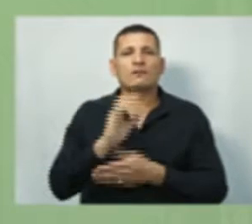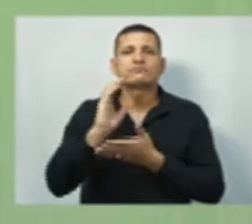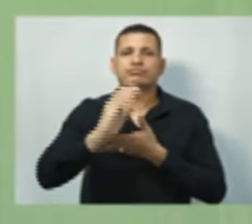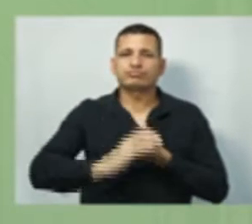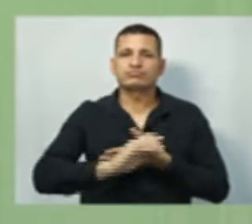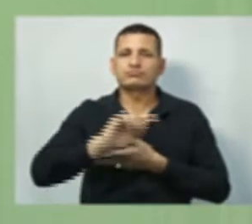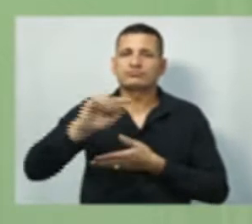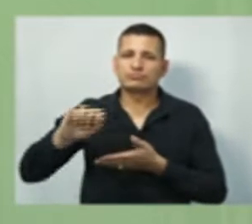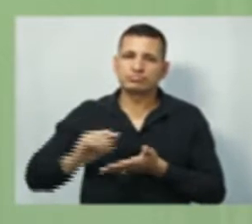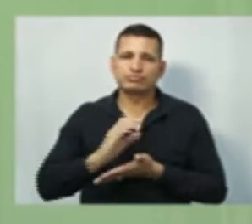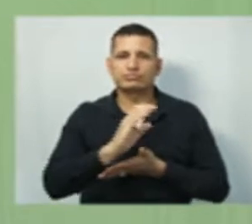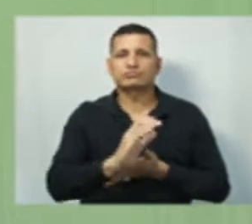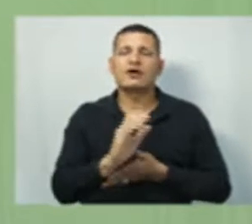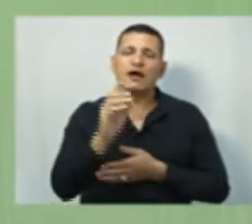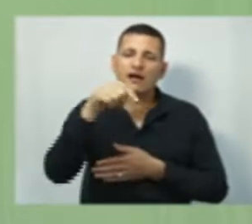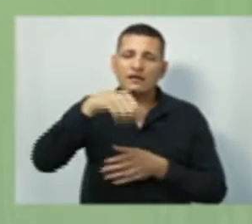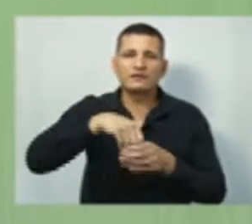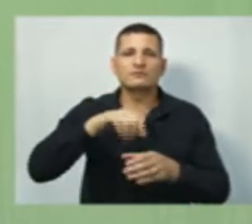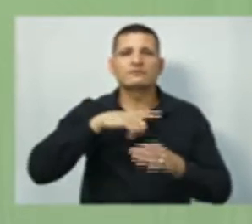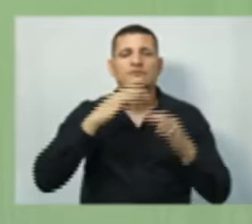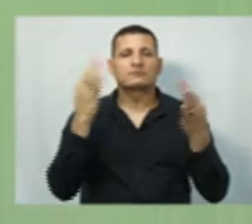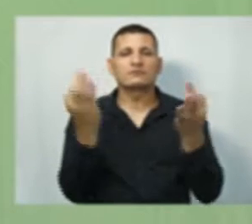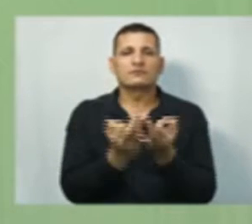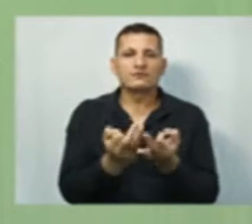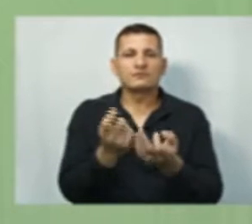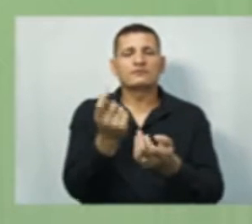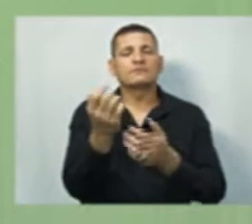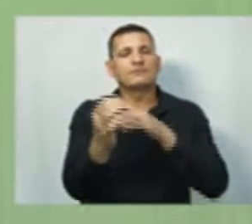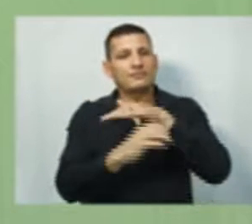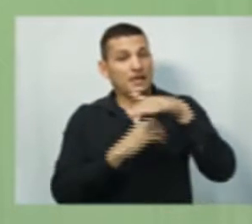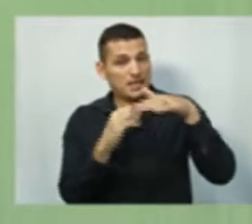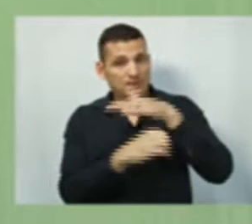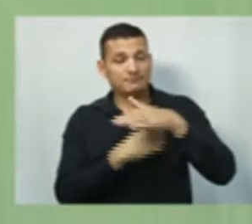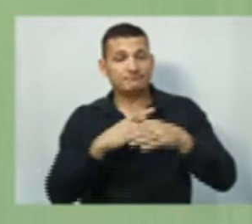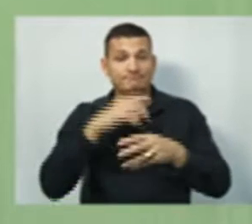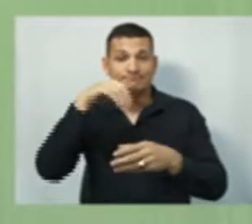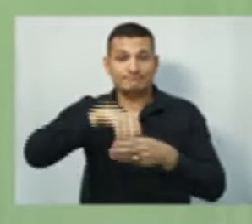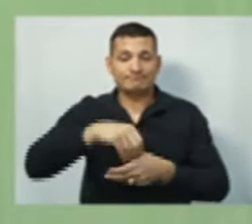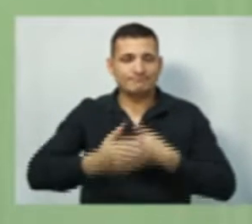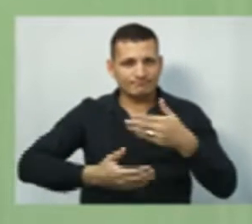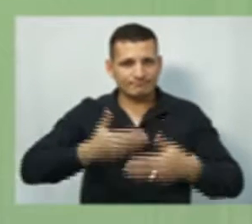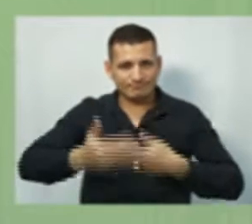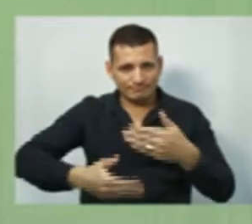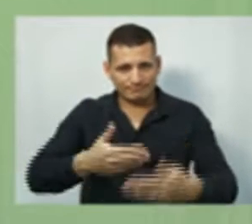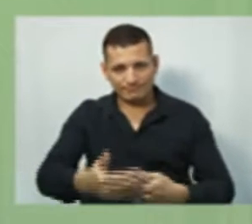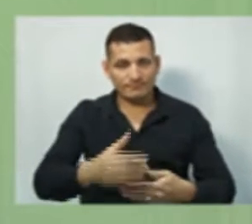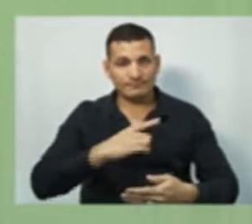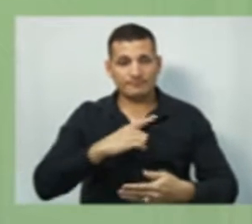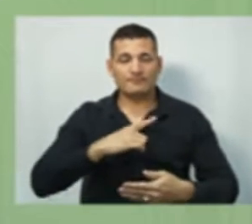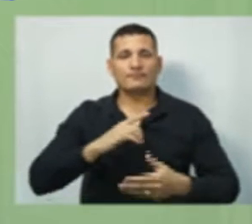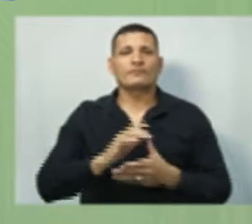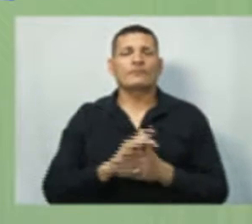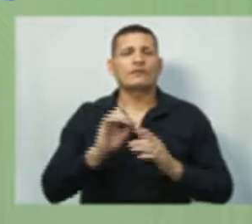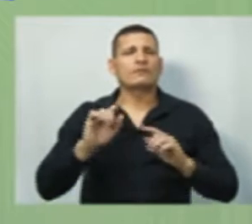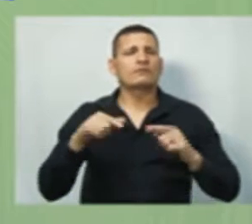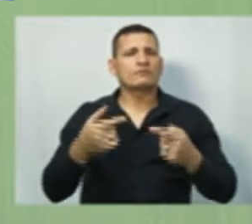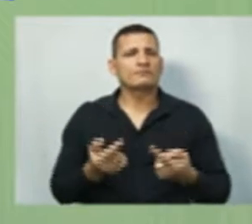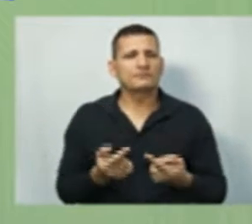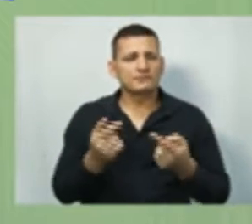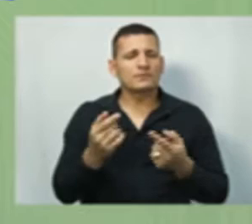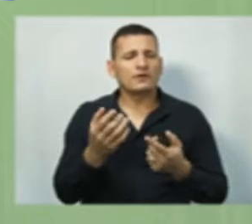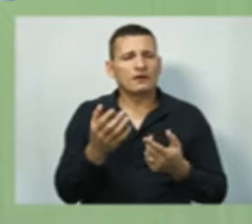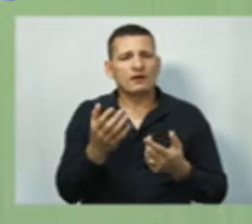gente envolve então as famílias e as empresas dentro desse processo. Por fim, vamos assimilar as divisões didáticas